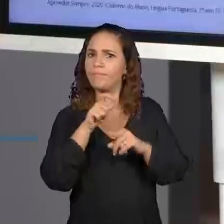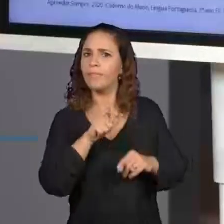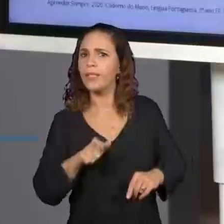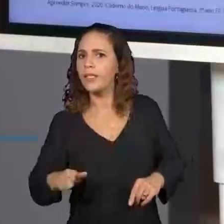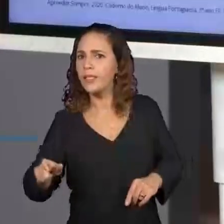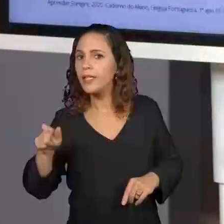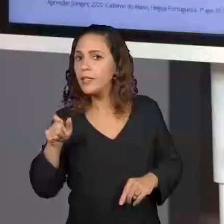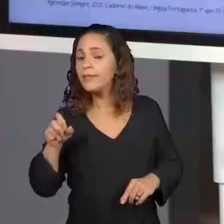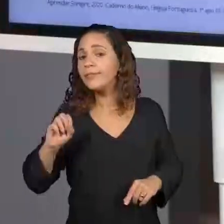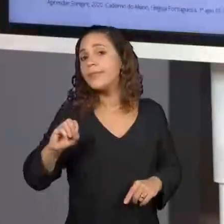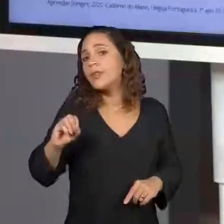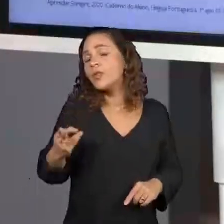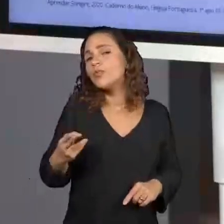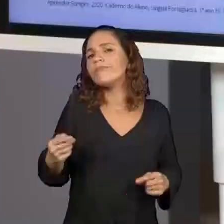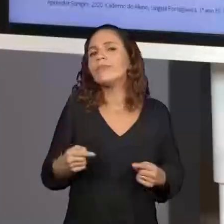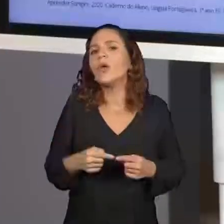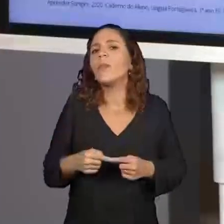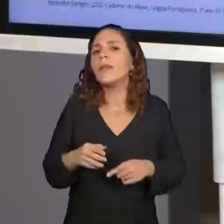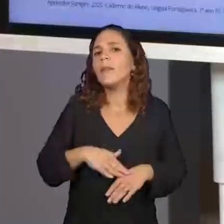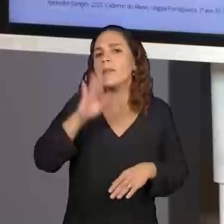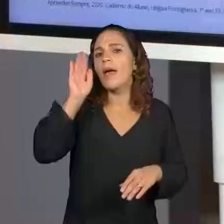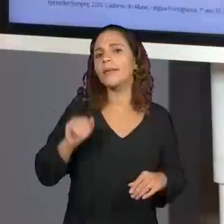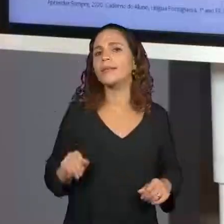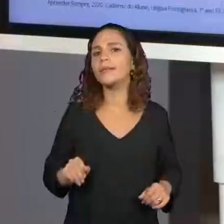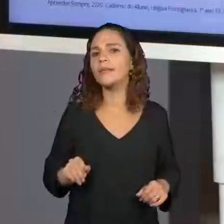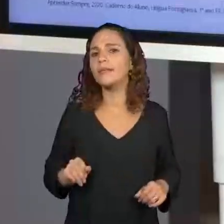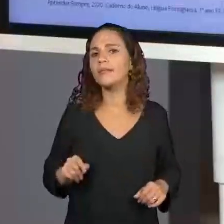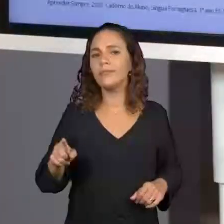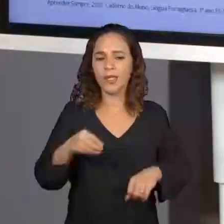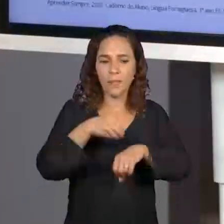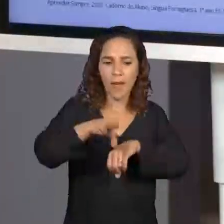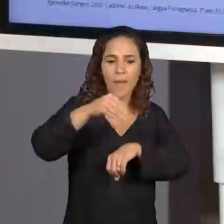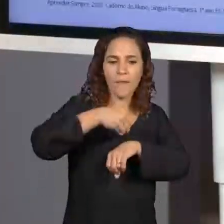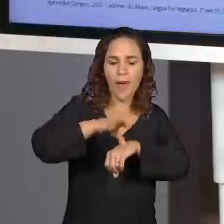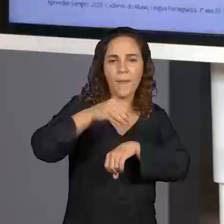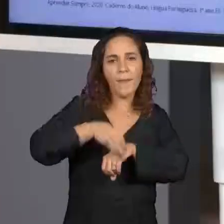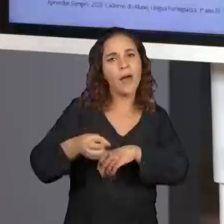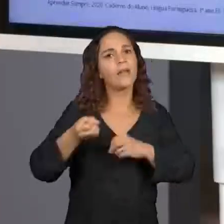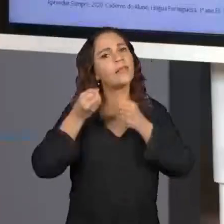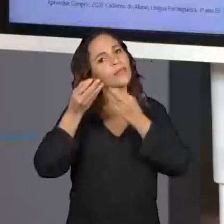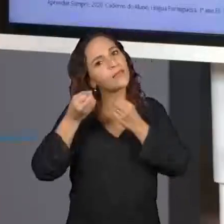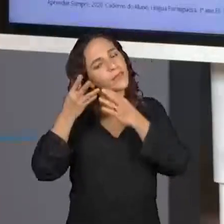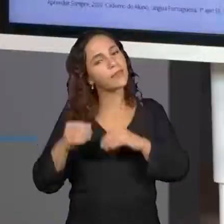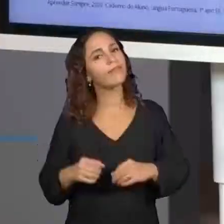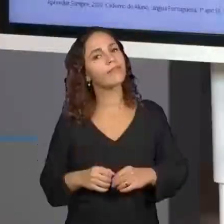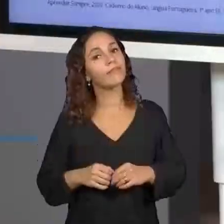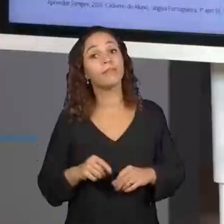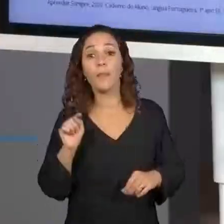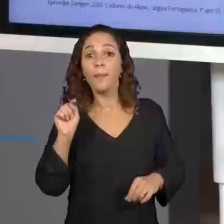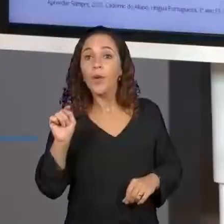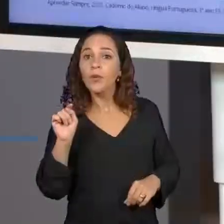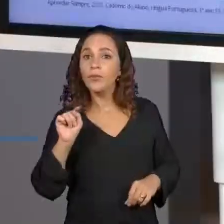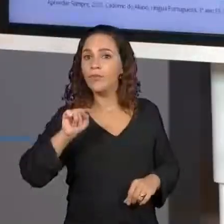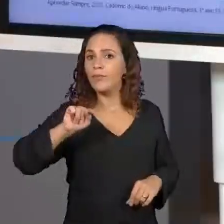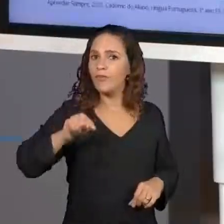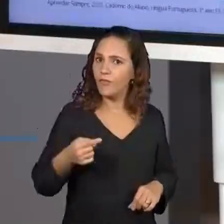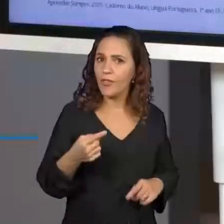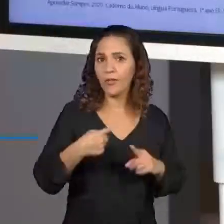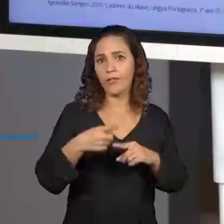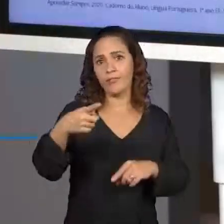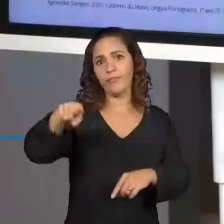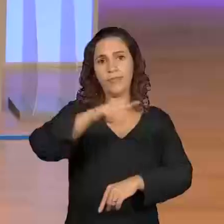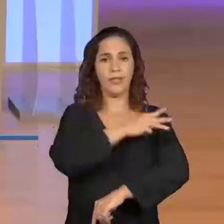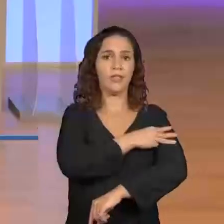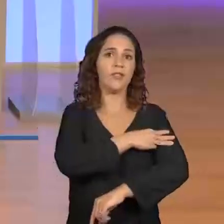uma forma mais adequada de passar a informação, os sinais de pontuação, afinal vocês estão no 3º ano.